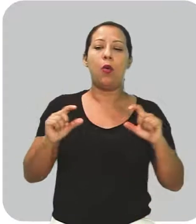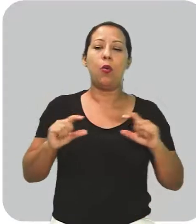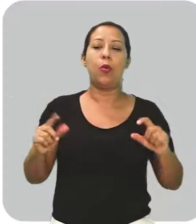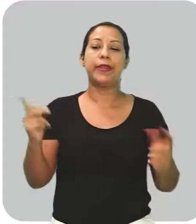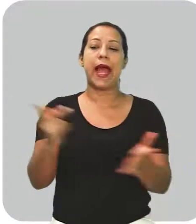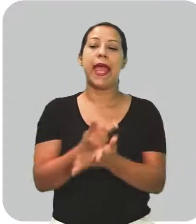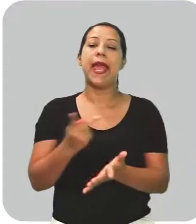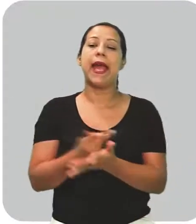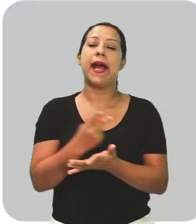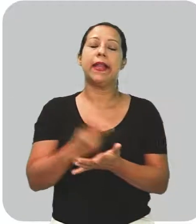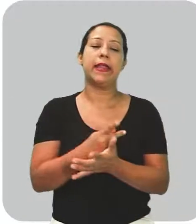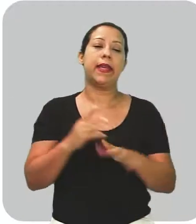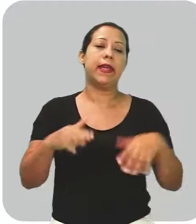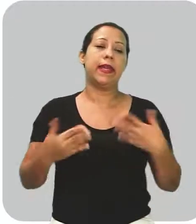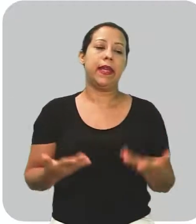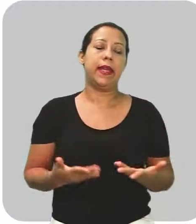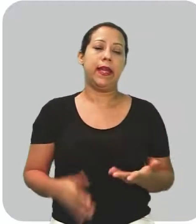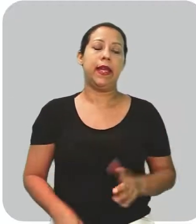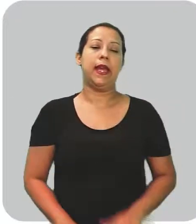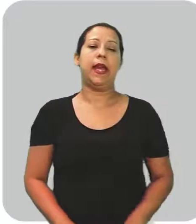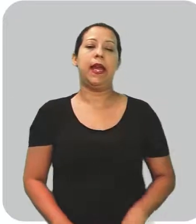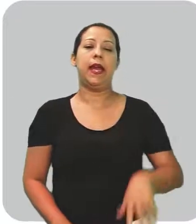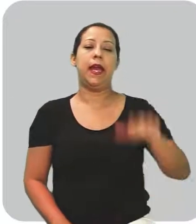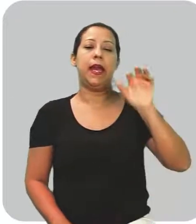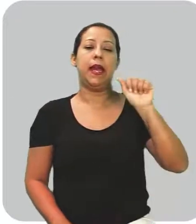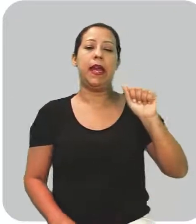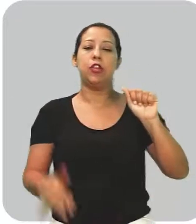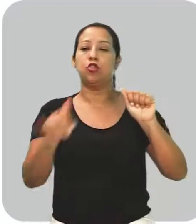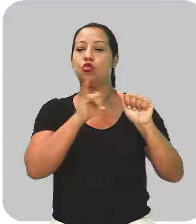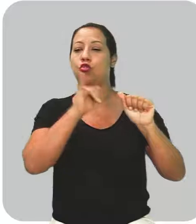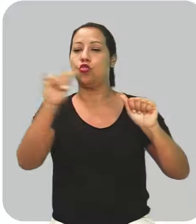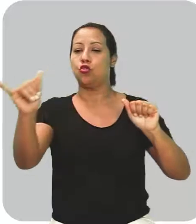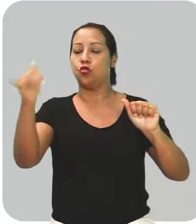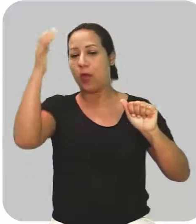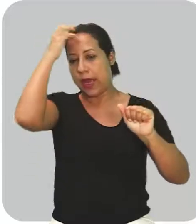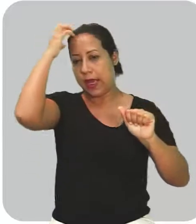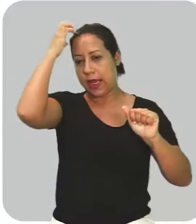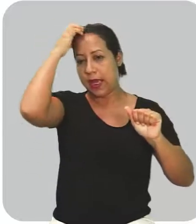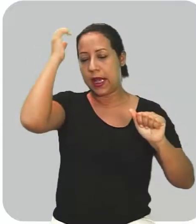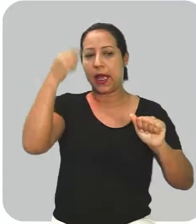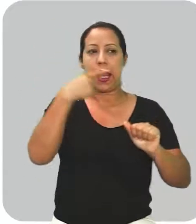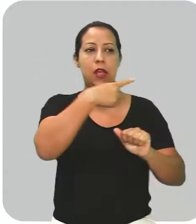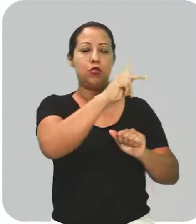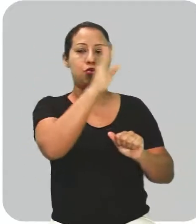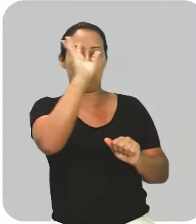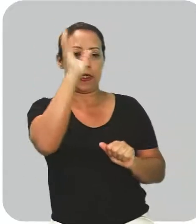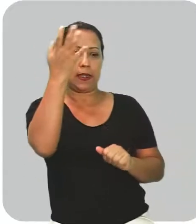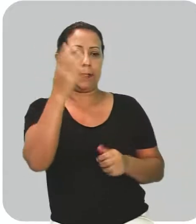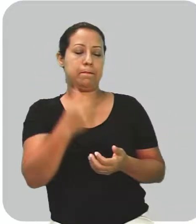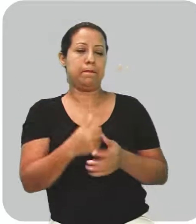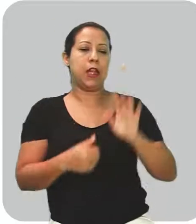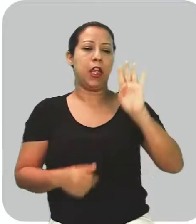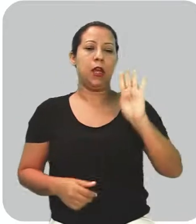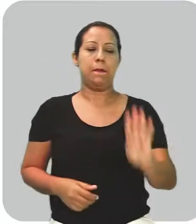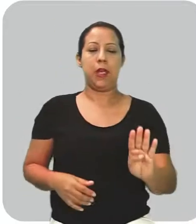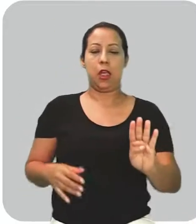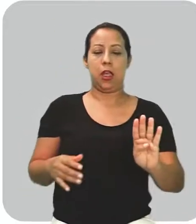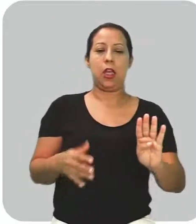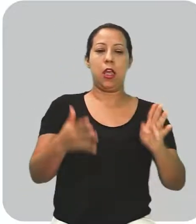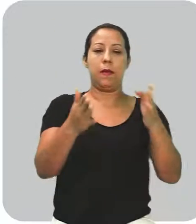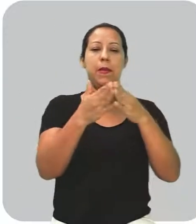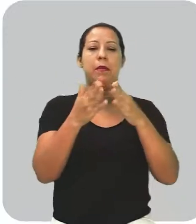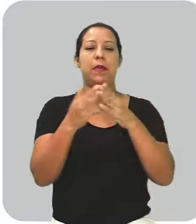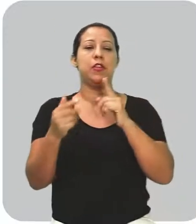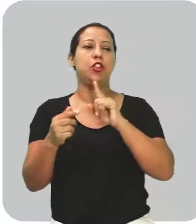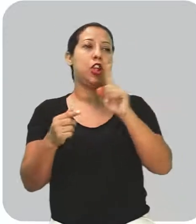A. Comunicarei a Vossa Alteza a sua decisão. B. Solicitei a ela que tivesse calma, pois tudo